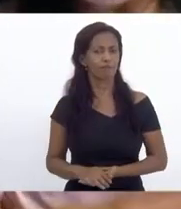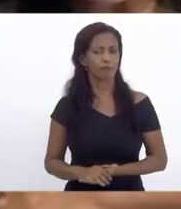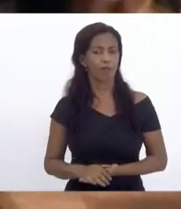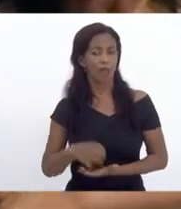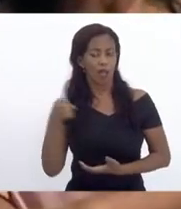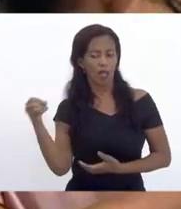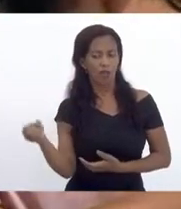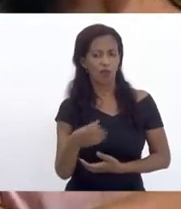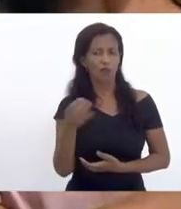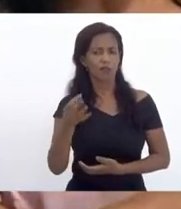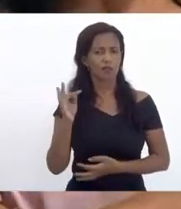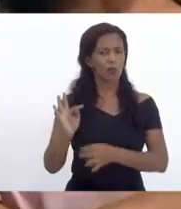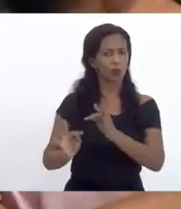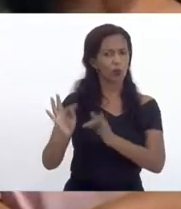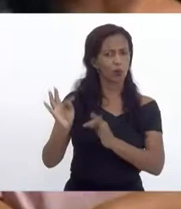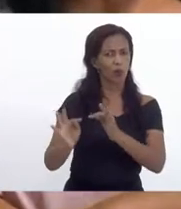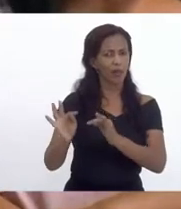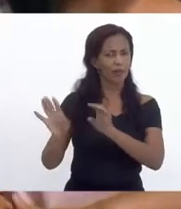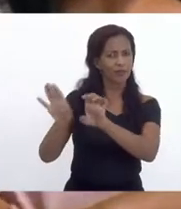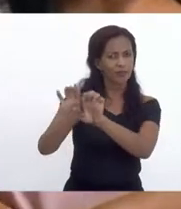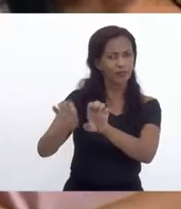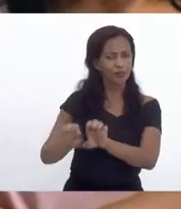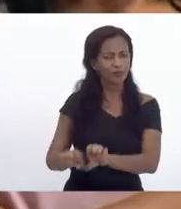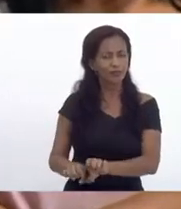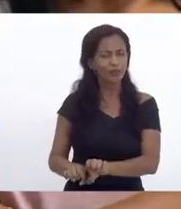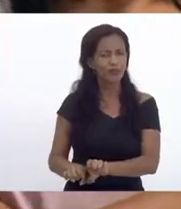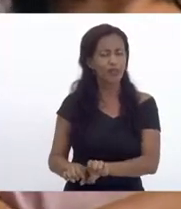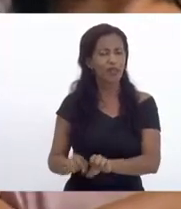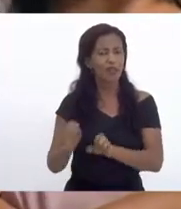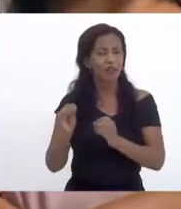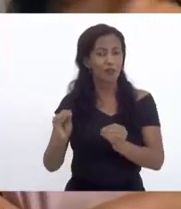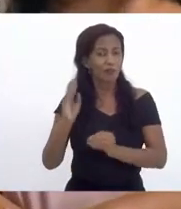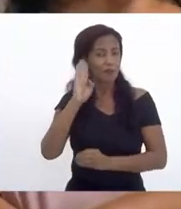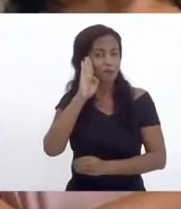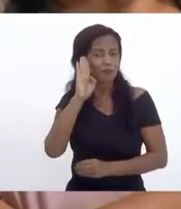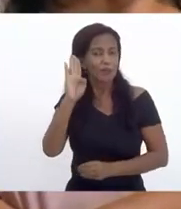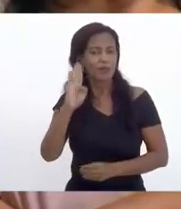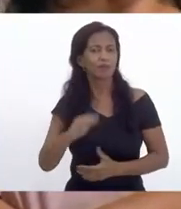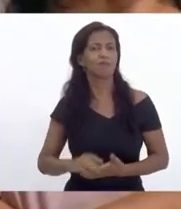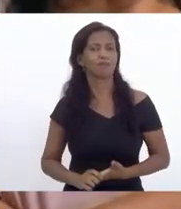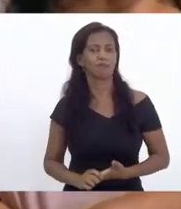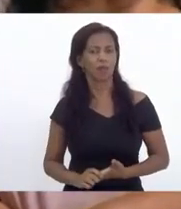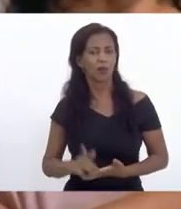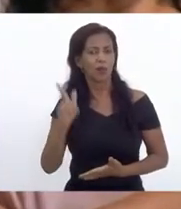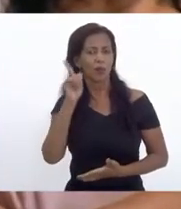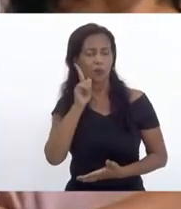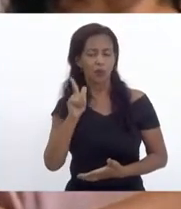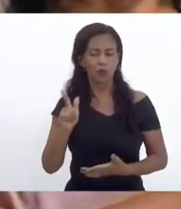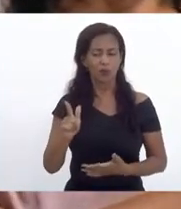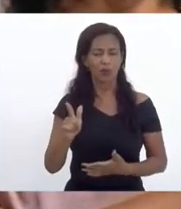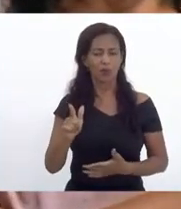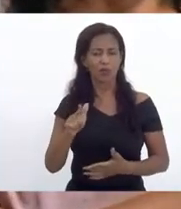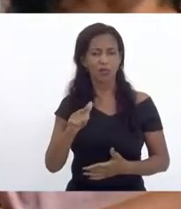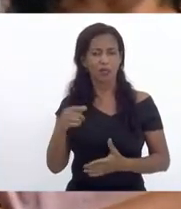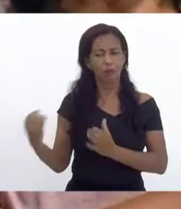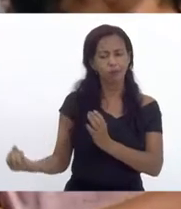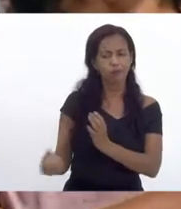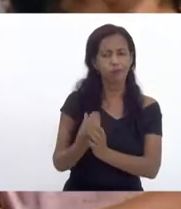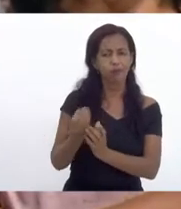inovação, a tecnologia e a infraestrutura serão imprescindíveis para a consolidação da cadeia